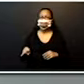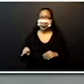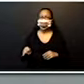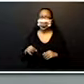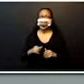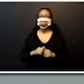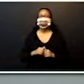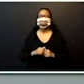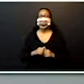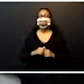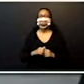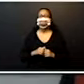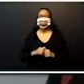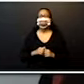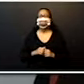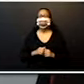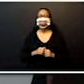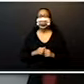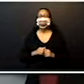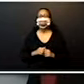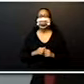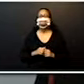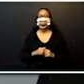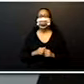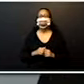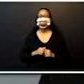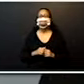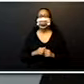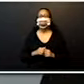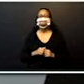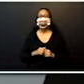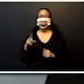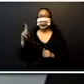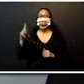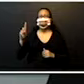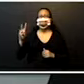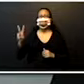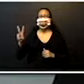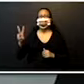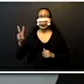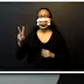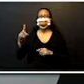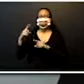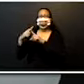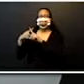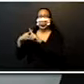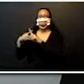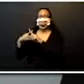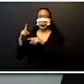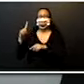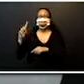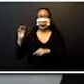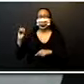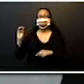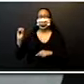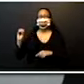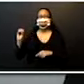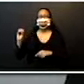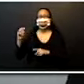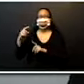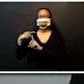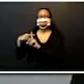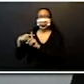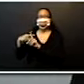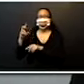Vamos ver a segunda afirmação? Eu tenho 12 vezes 100